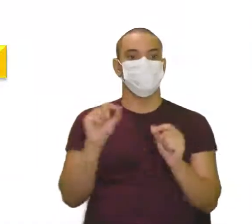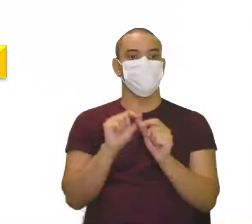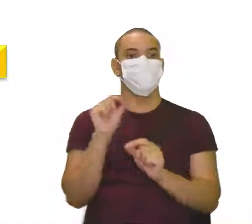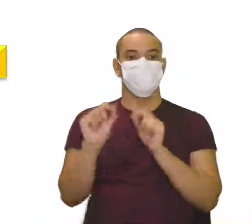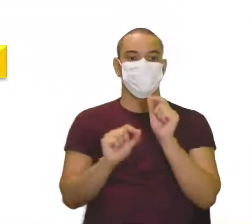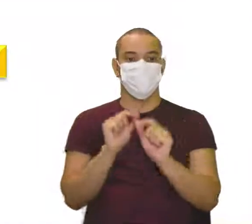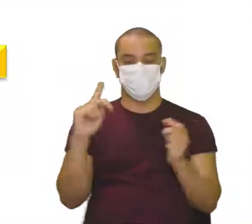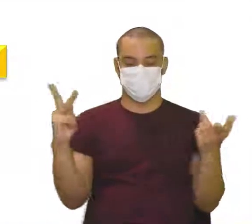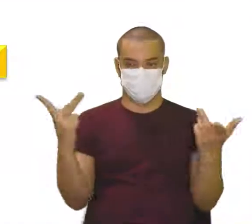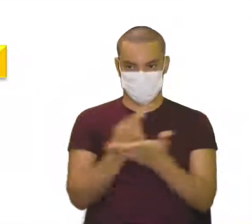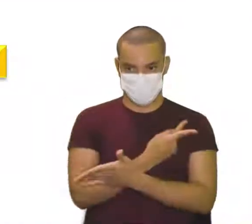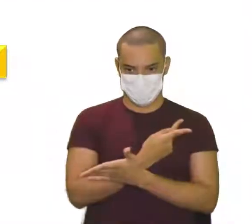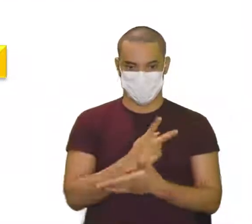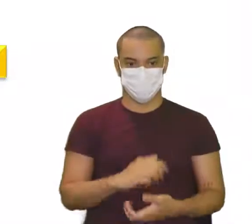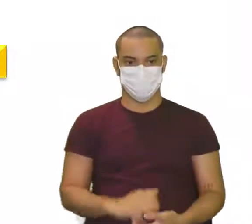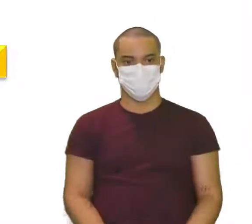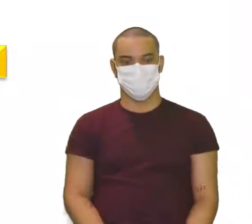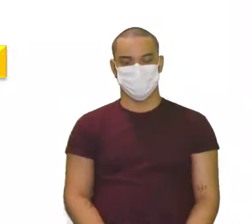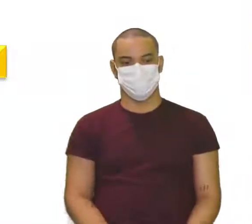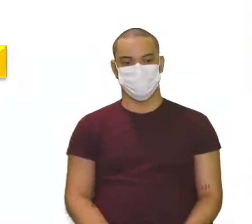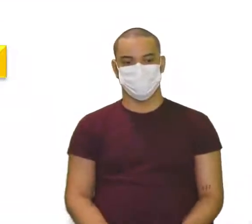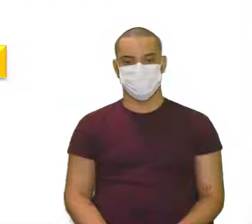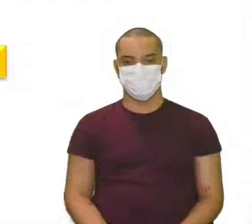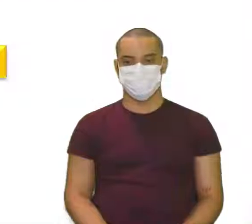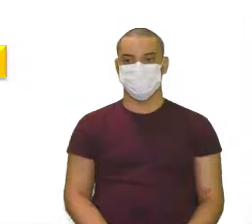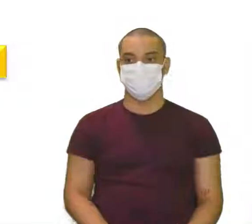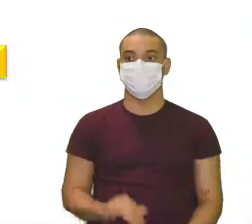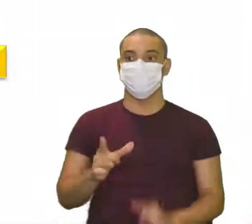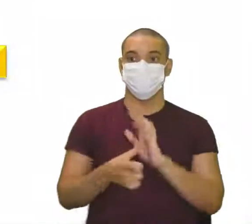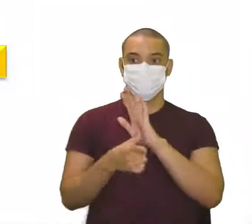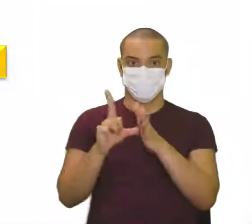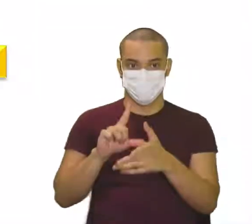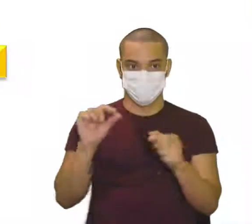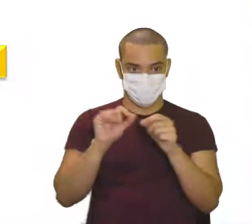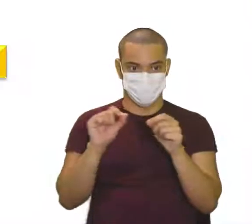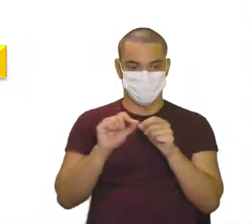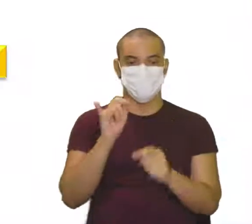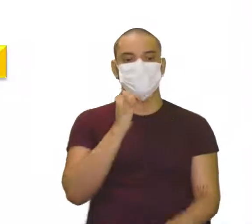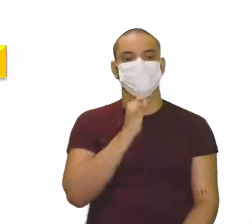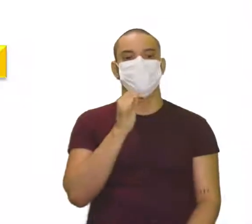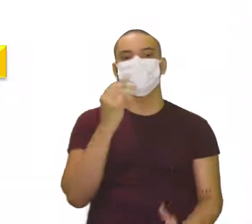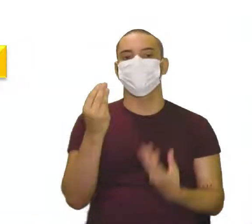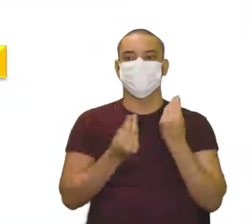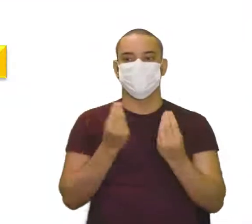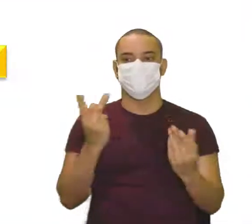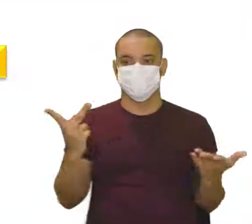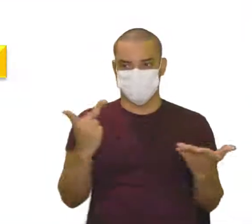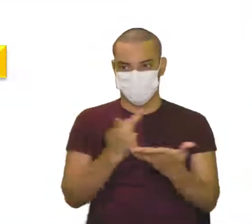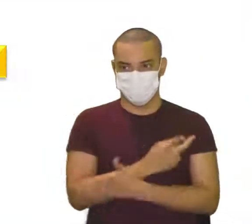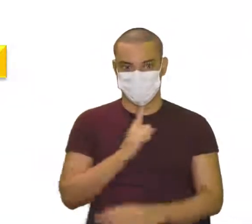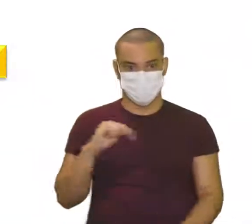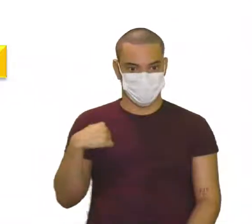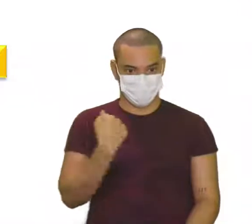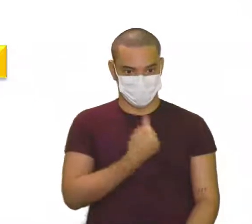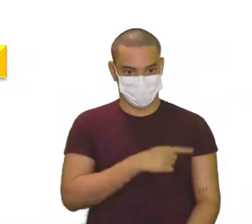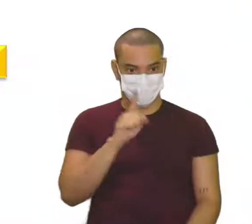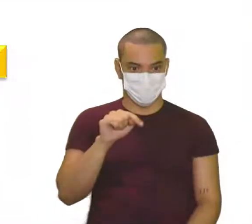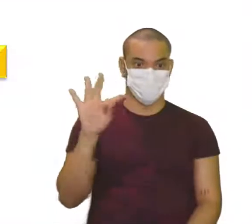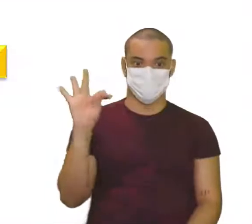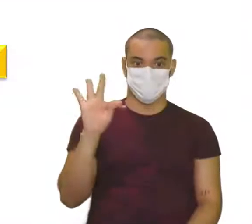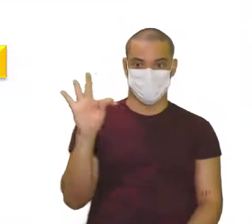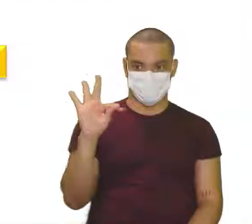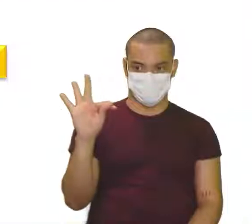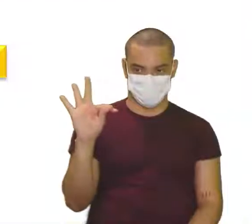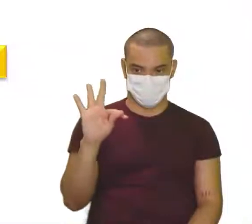ver o que acontece, como eu falei para vocês, só antes de fazer um exemplo, a unidade aqui que nós vamos adotar é o